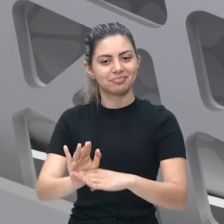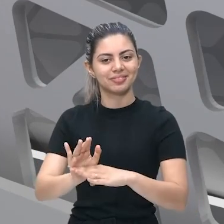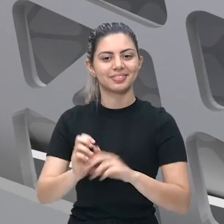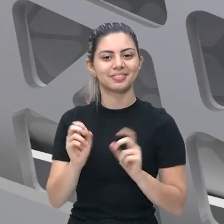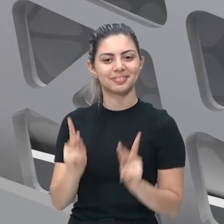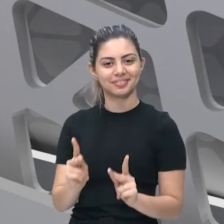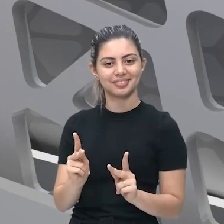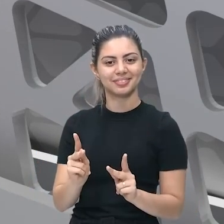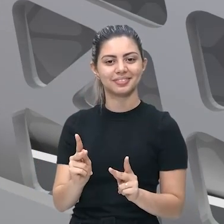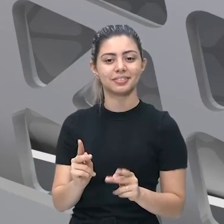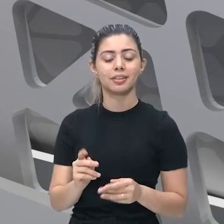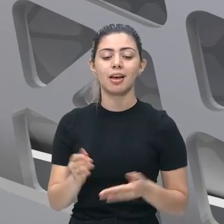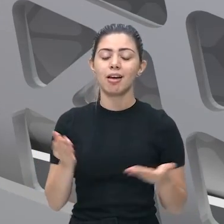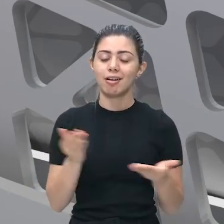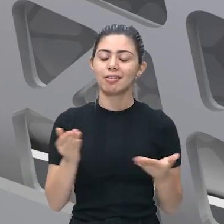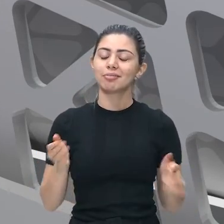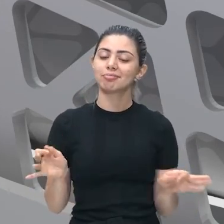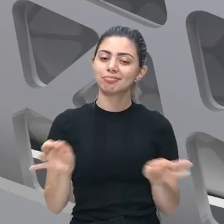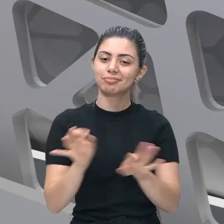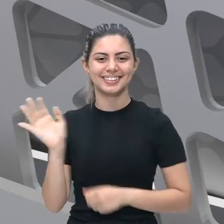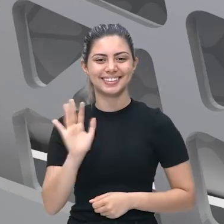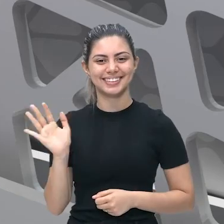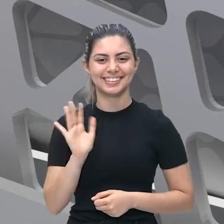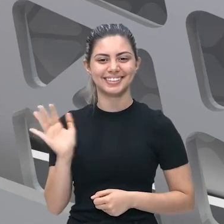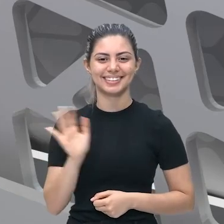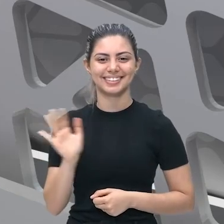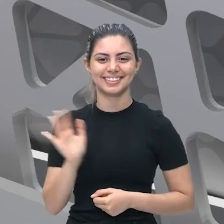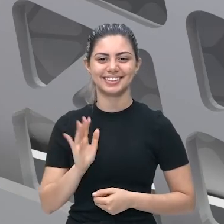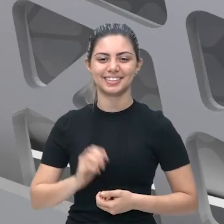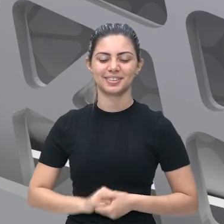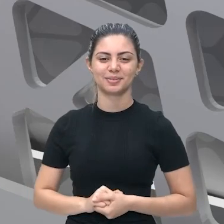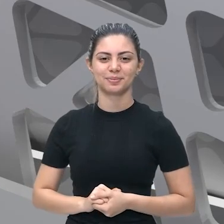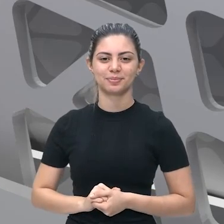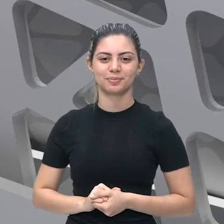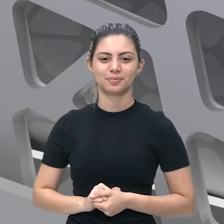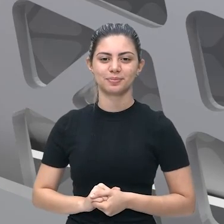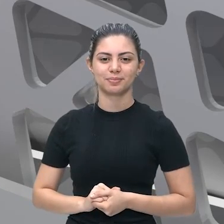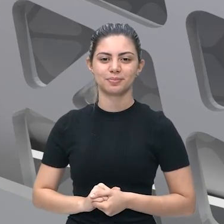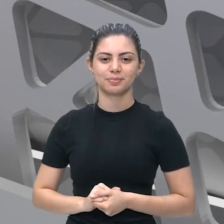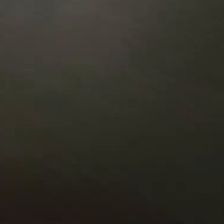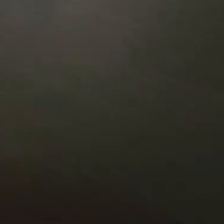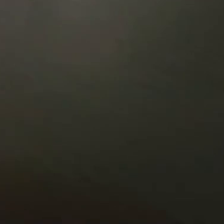Espero ter contribuído. Eu fico por aqui e até a nossa próxima aula.